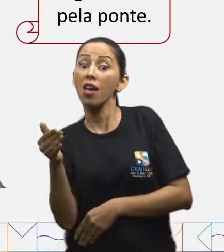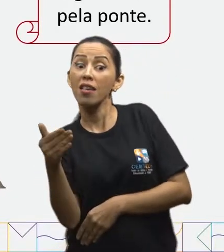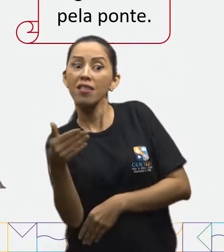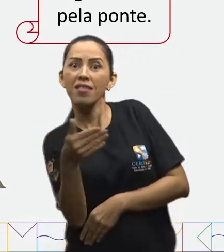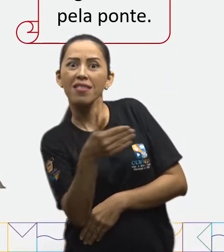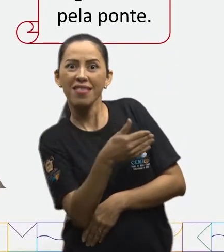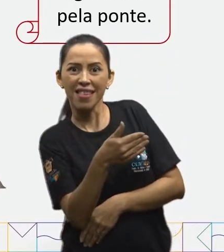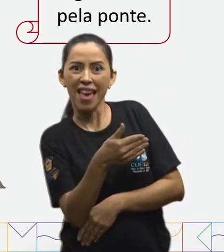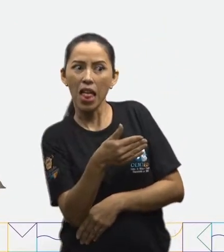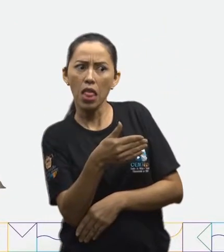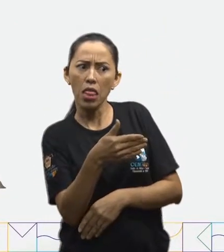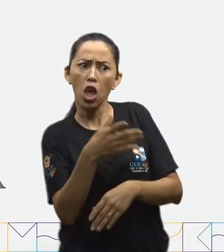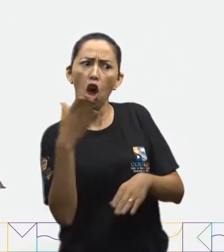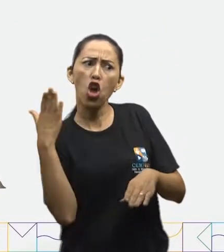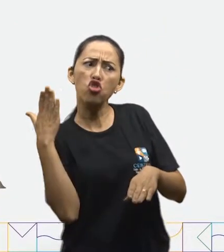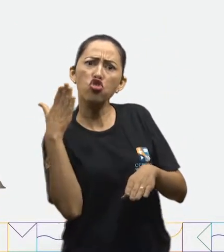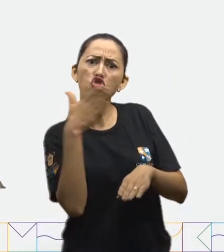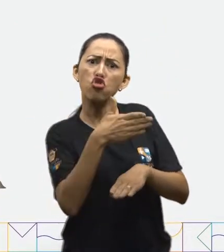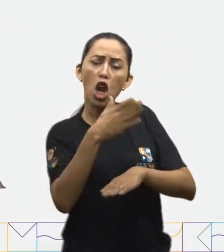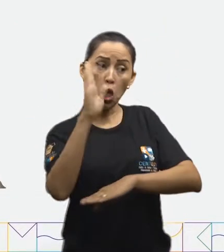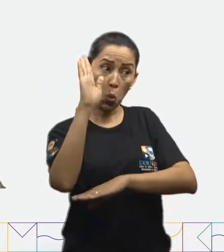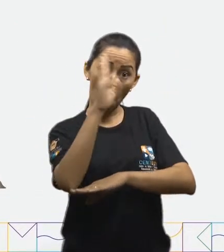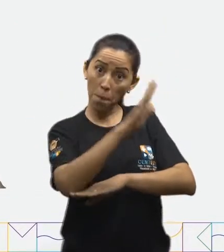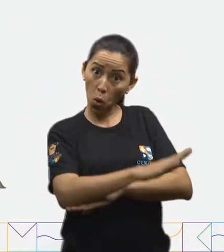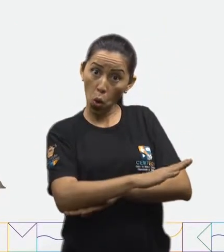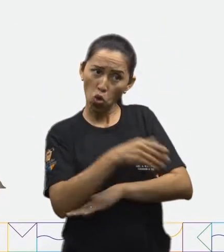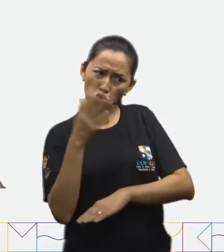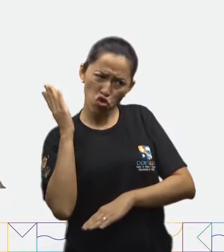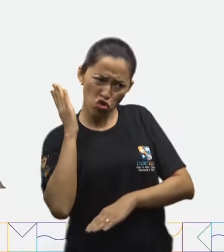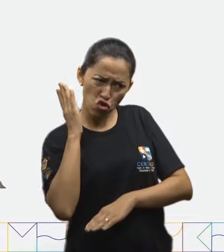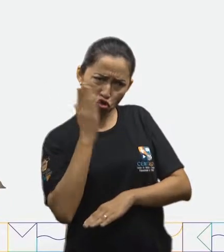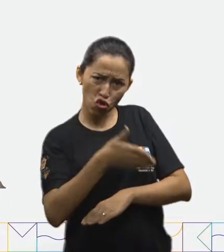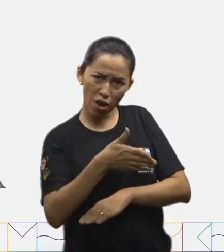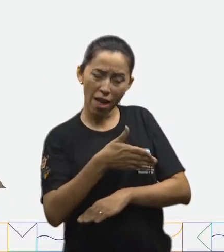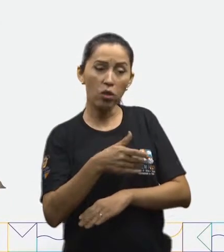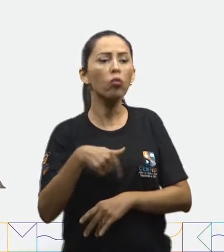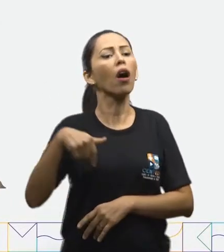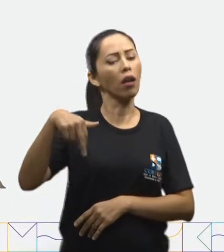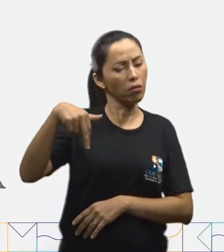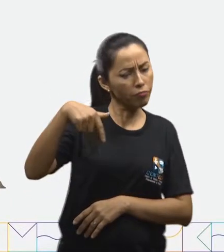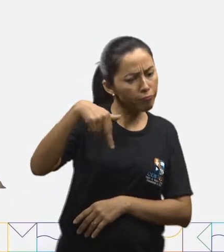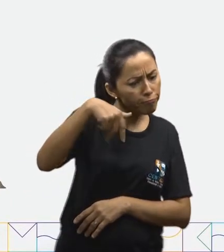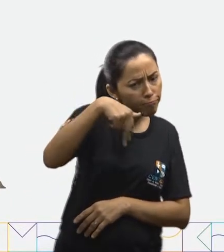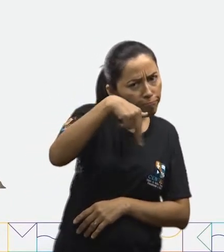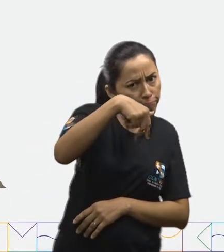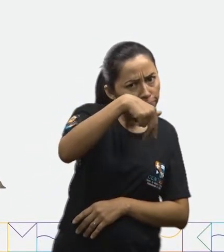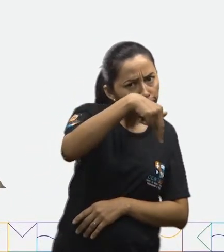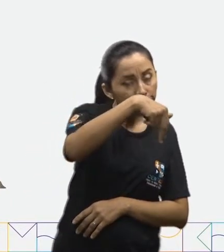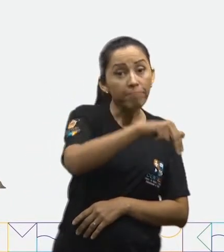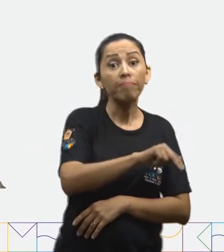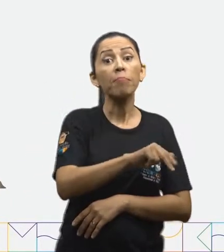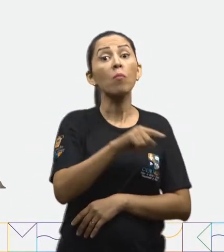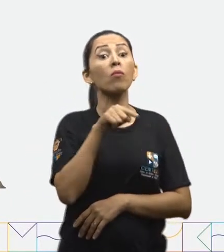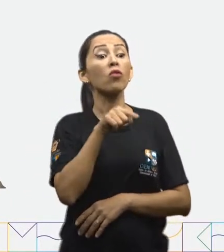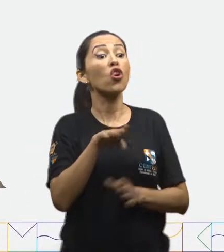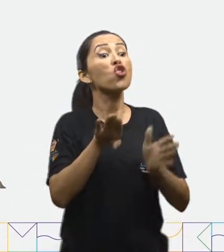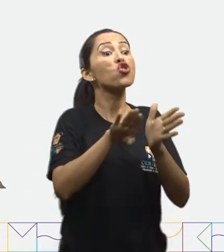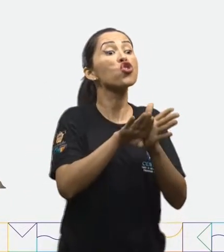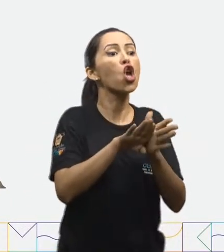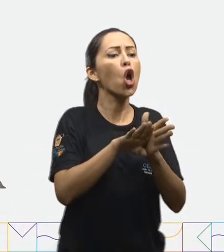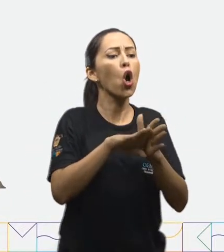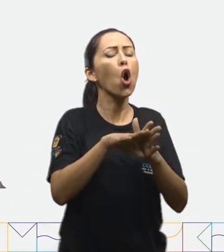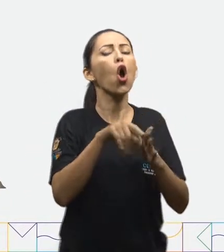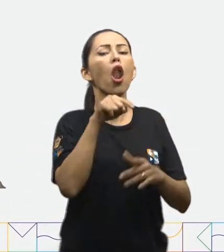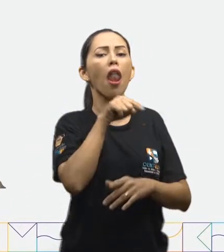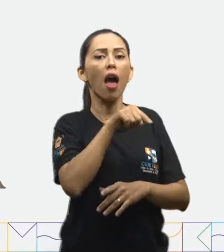siga direto pela ponte. Joãozinho virou à sua esquerda e seguiu direto pela ponte. Chegando lá, após